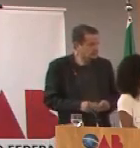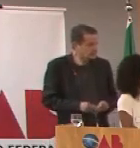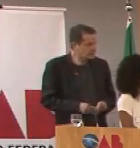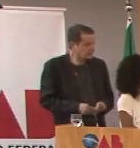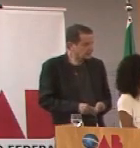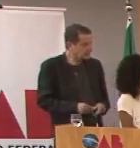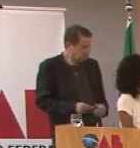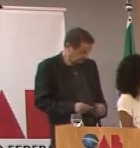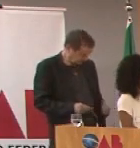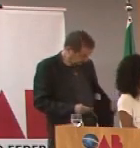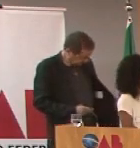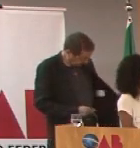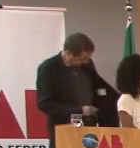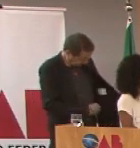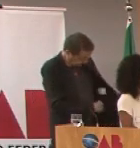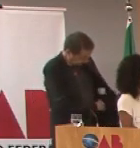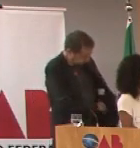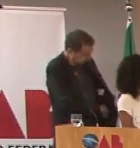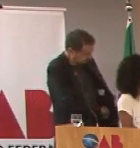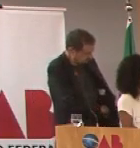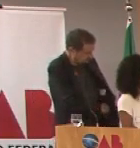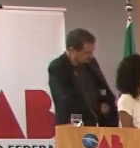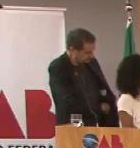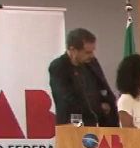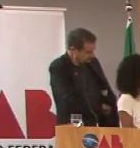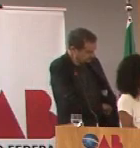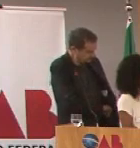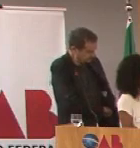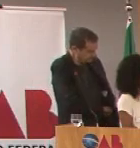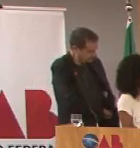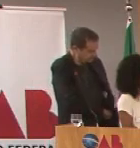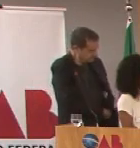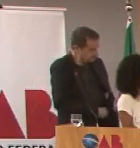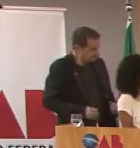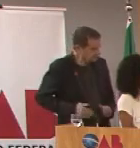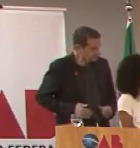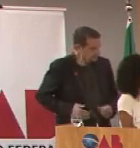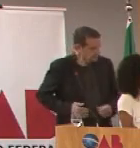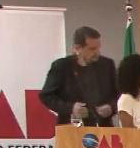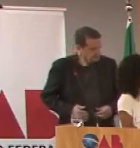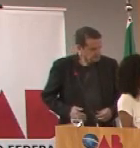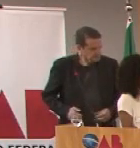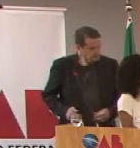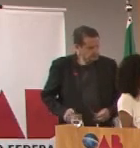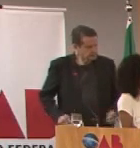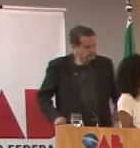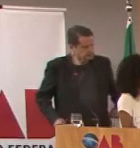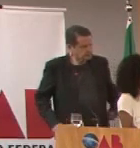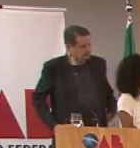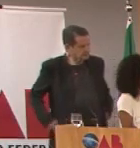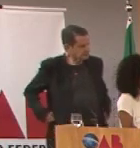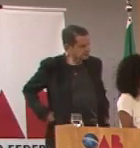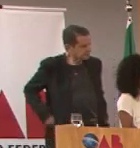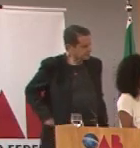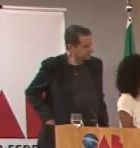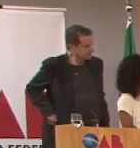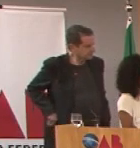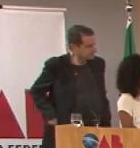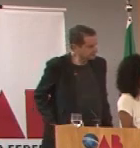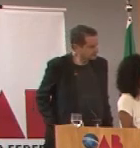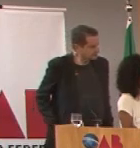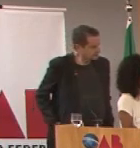de criminosos, ele é uma ponta de uma política de encarceramento muito maior, porque é